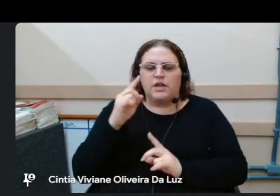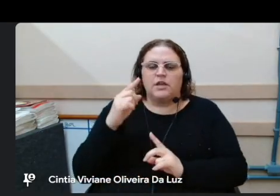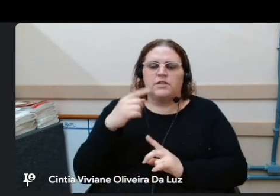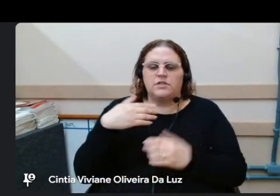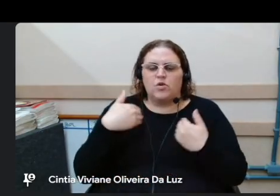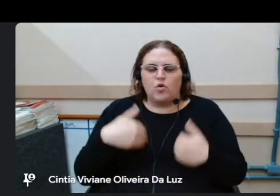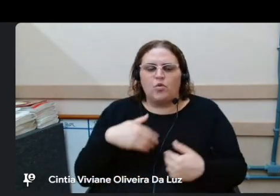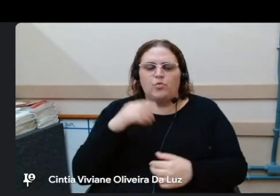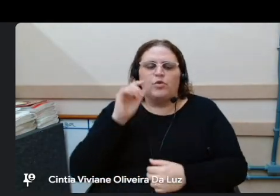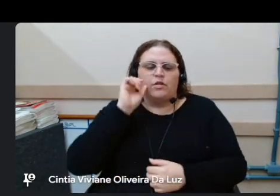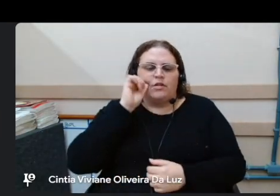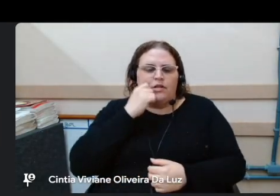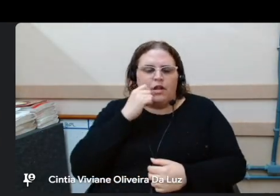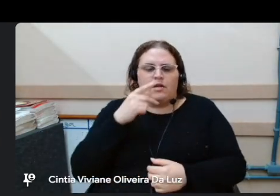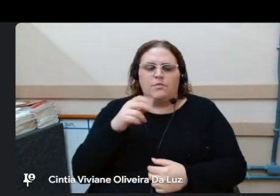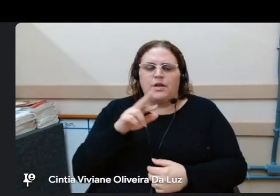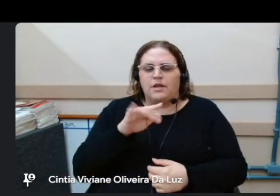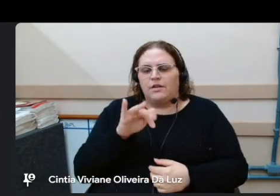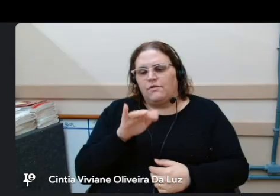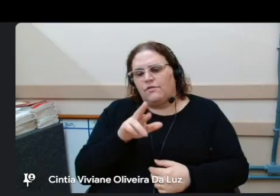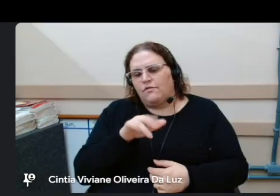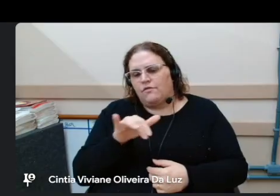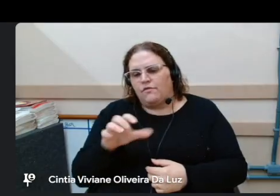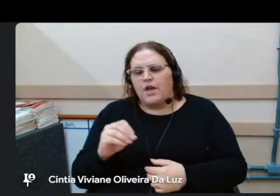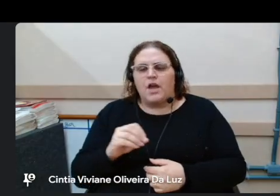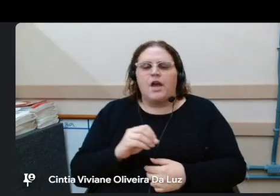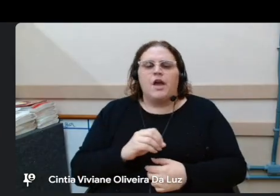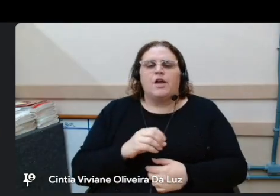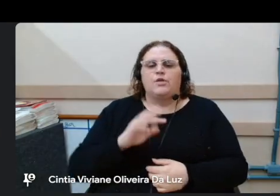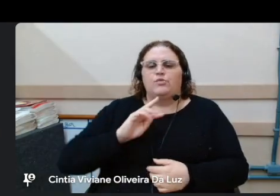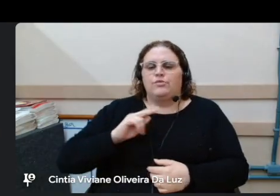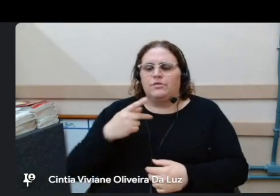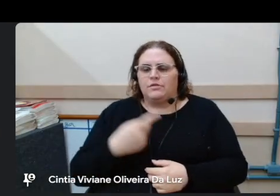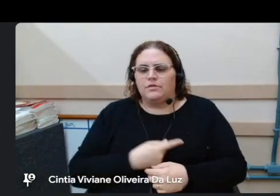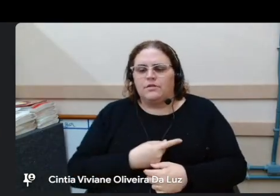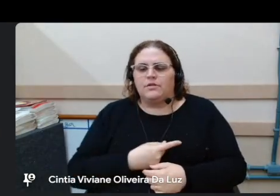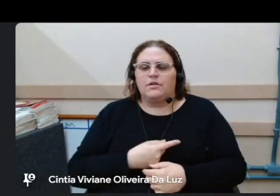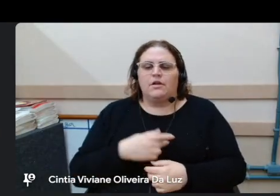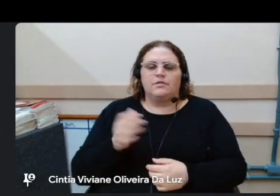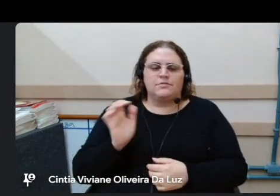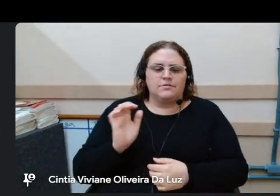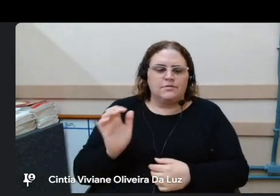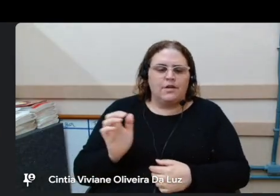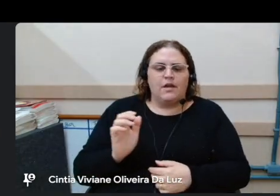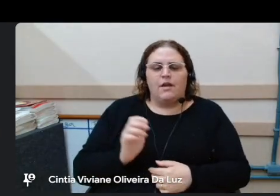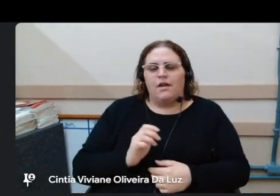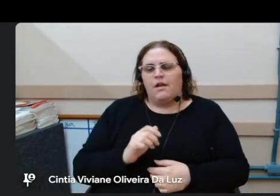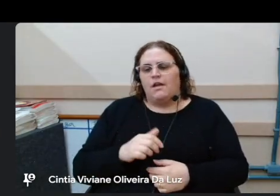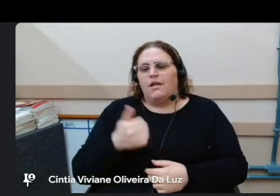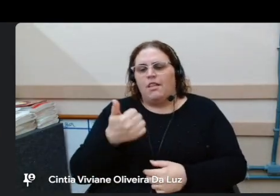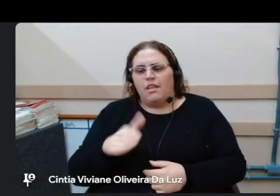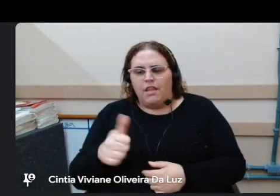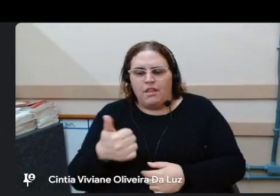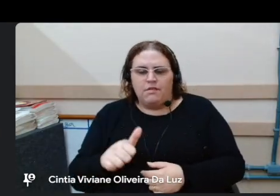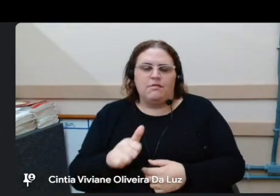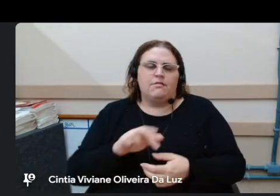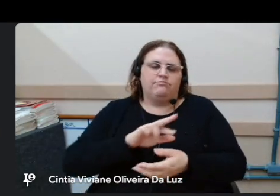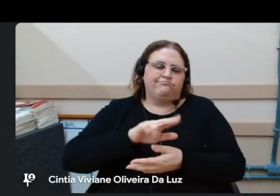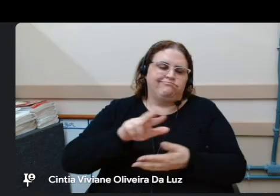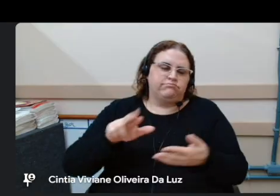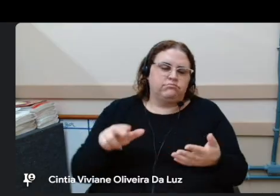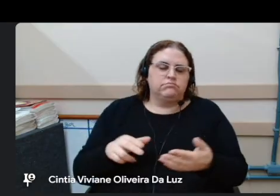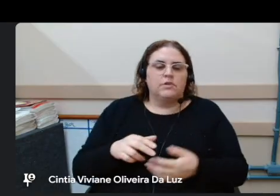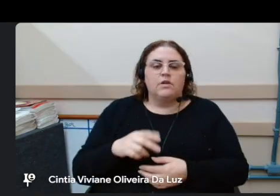que acabam vendo esse corpo negro periférico trans né gay eh lésbico enfim